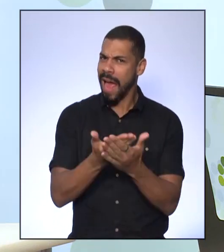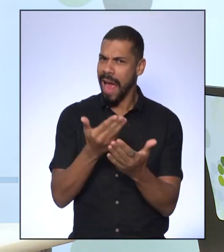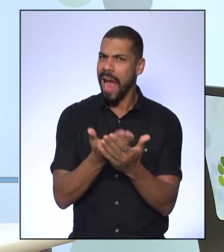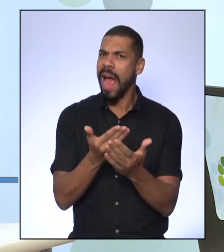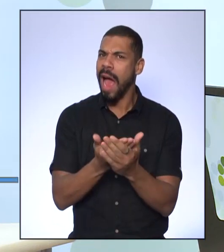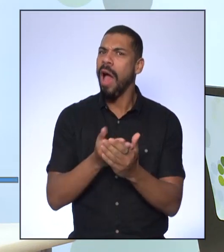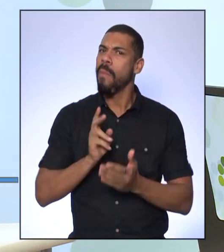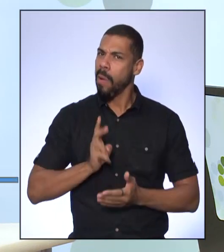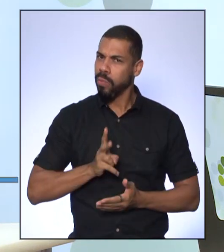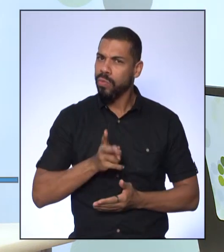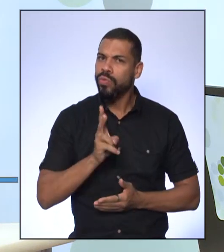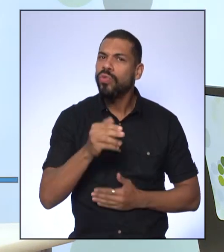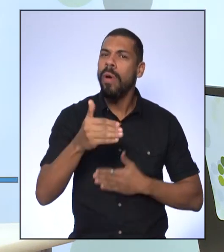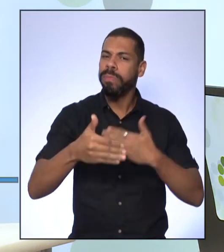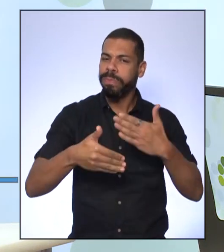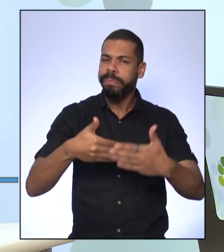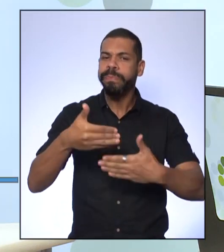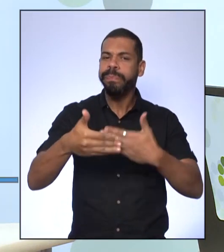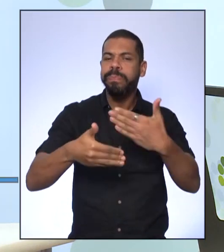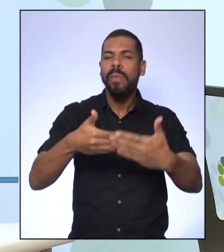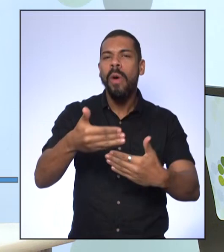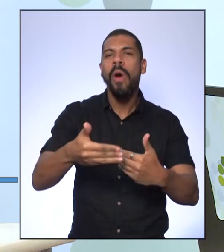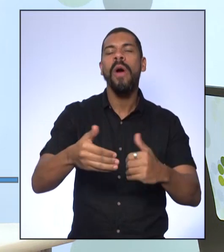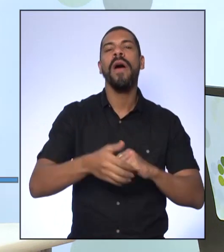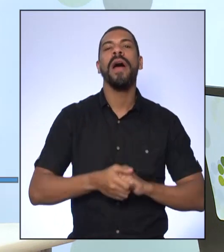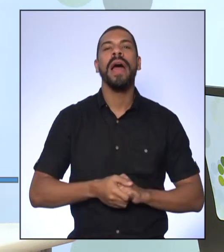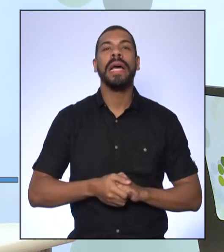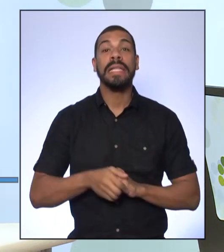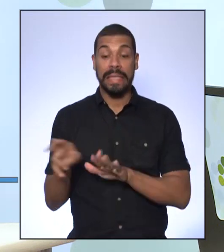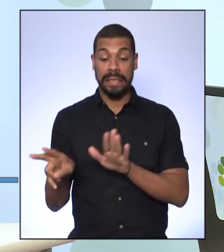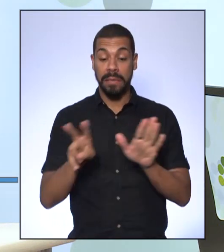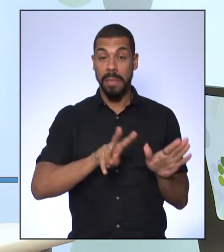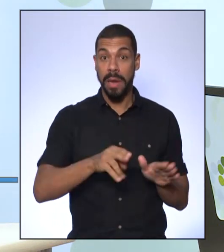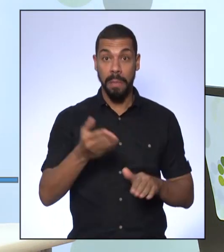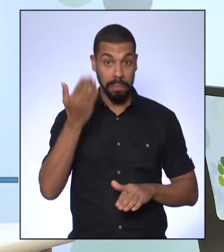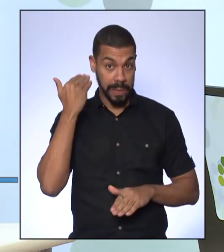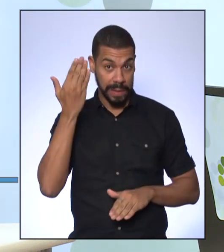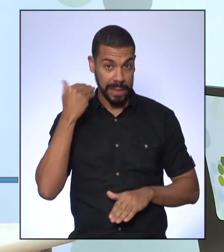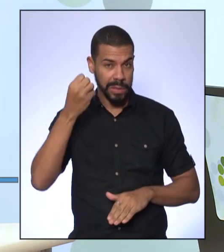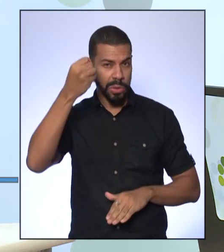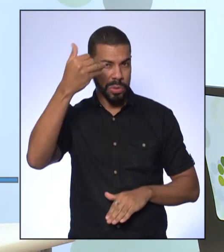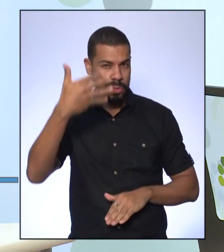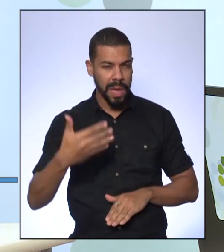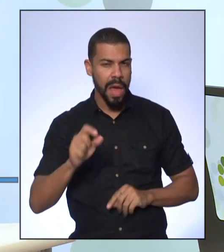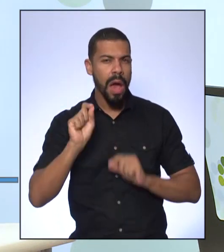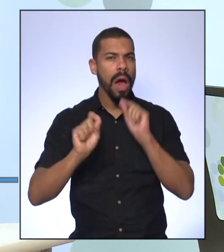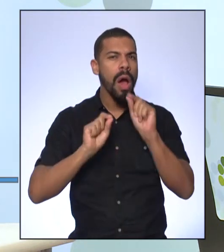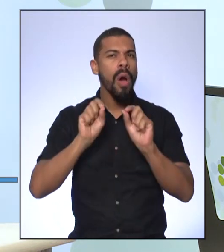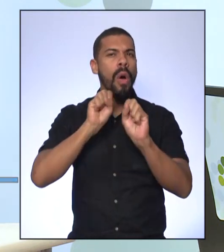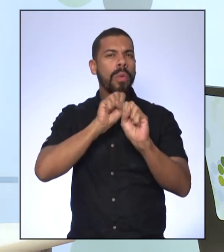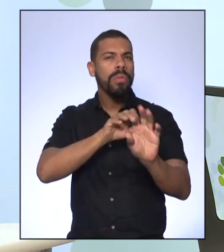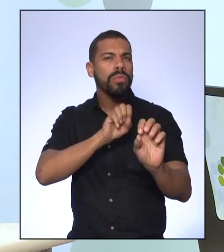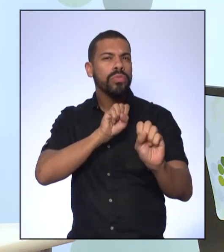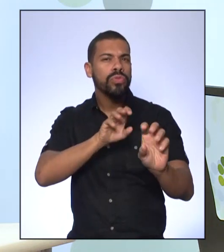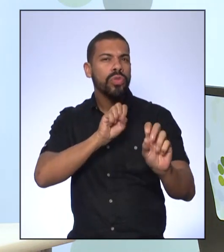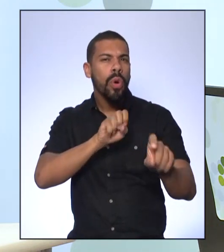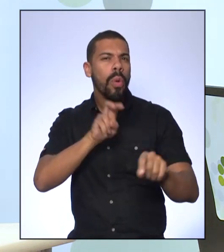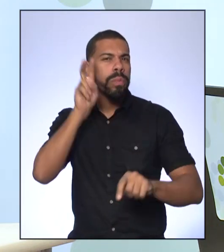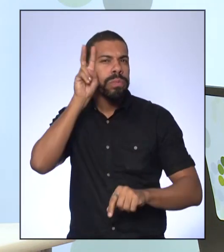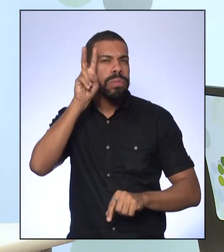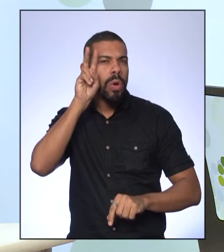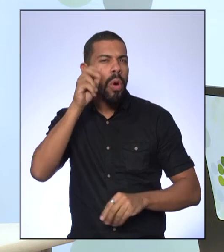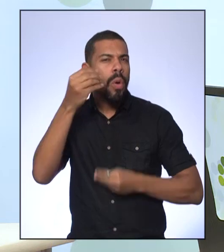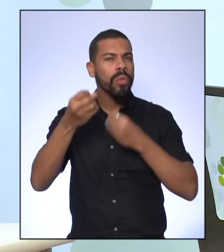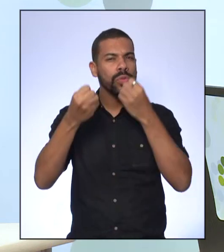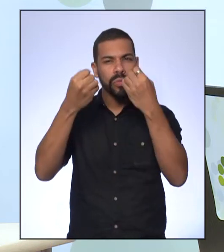uma continuação daquela aula da semana passada, quando eu falei sobre a questão lá do sensoriamento